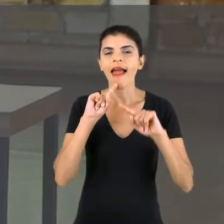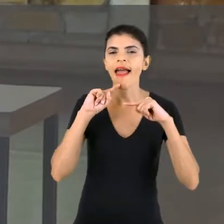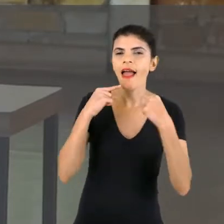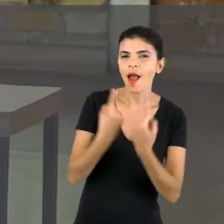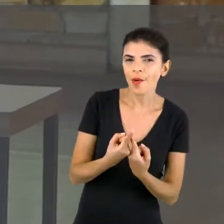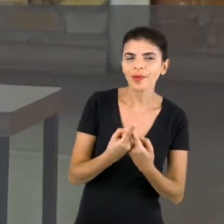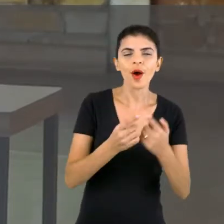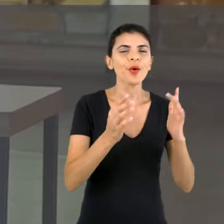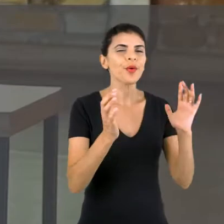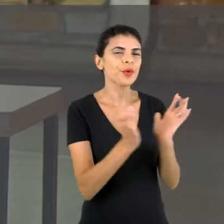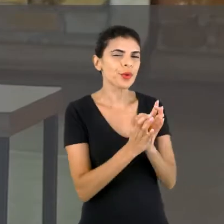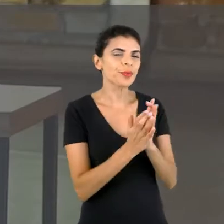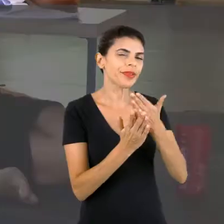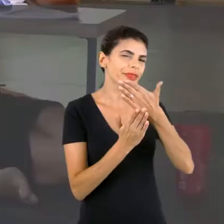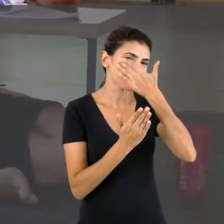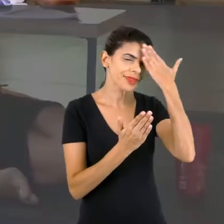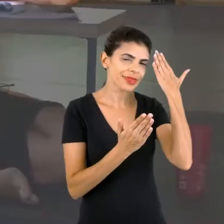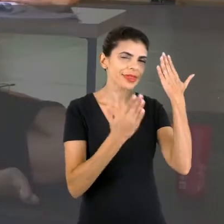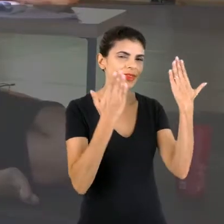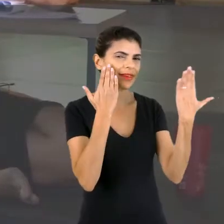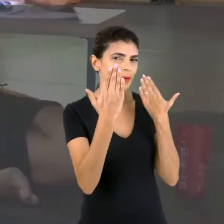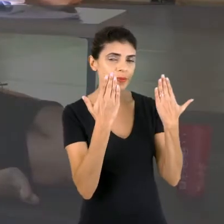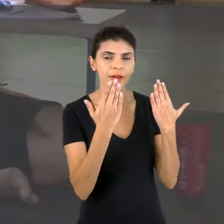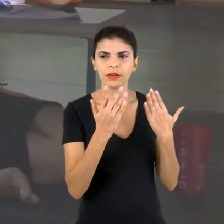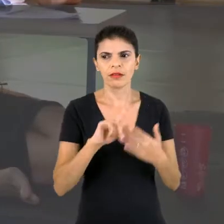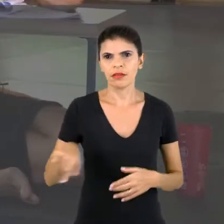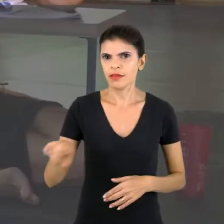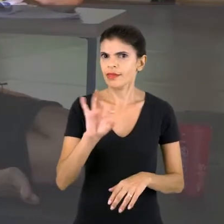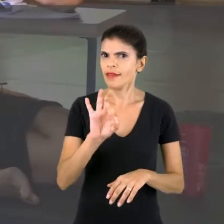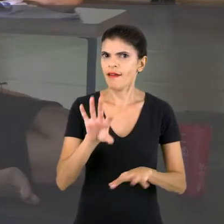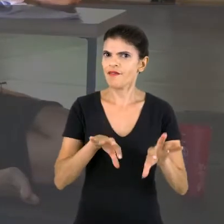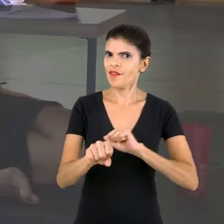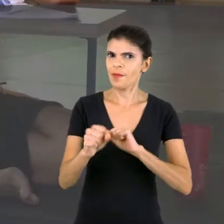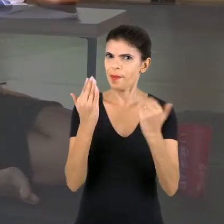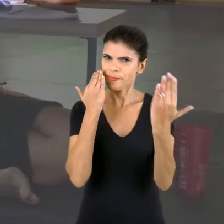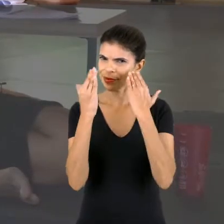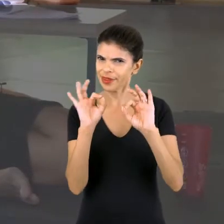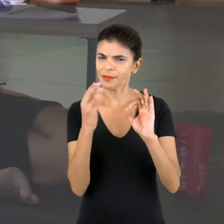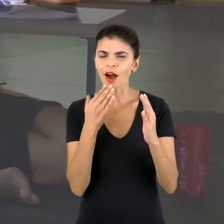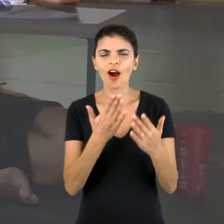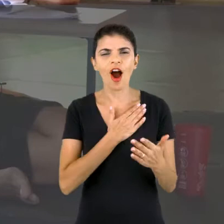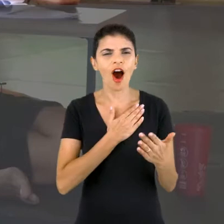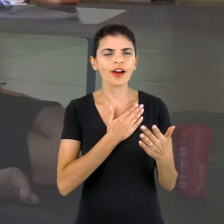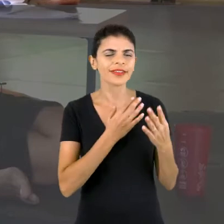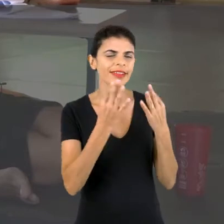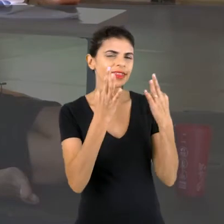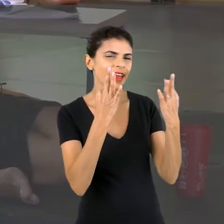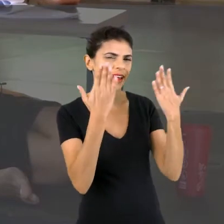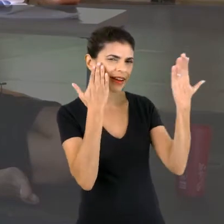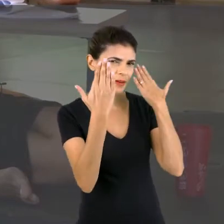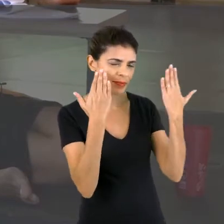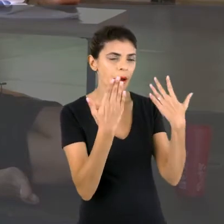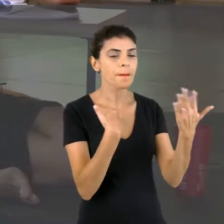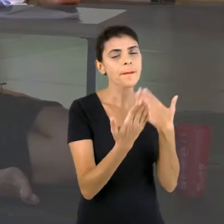uma reunião e uma terapia em grupo. Ninguém é terapeuta, mas a gente gosta muito dessa área. E nesse Papo 10,